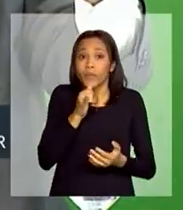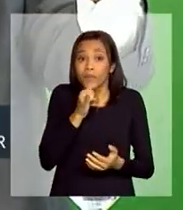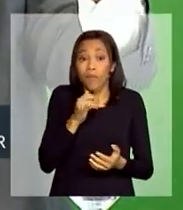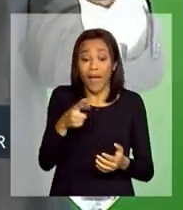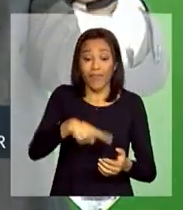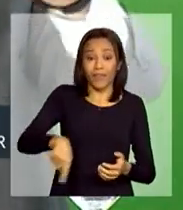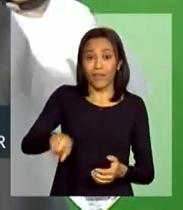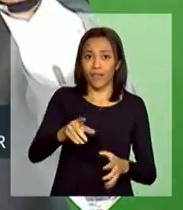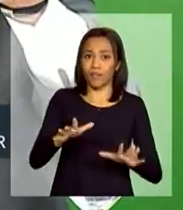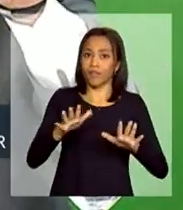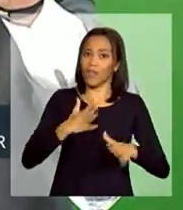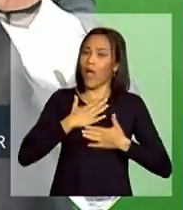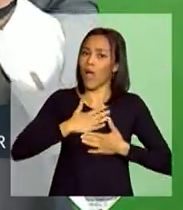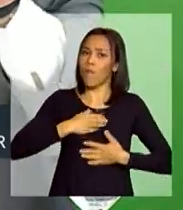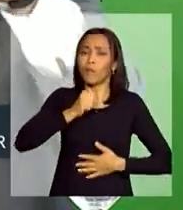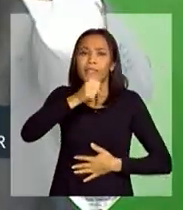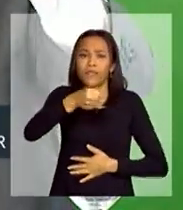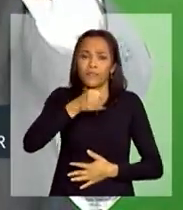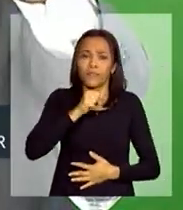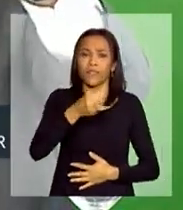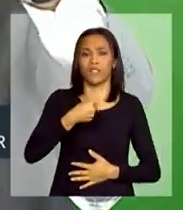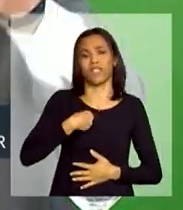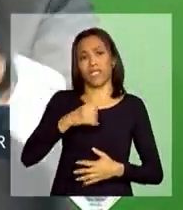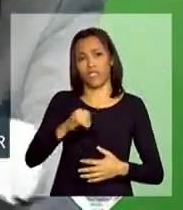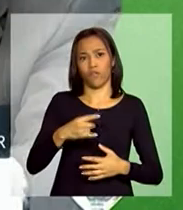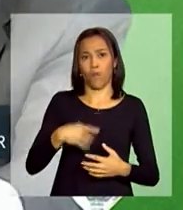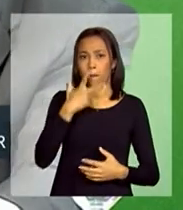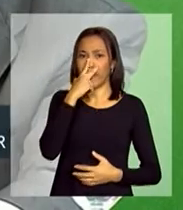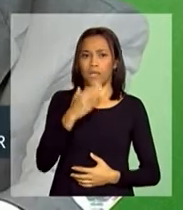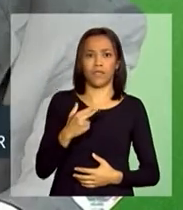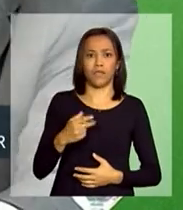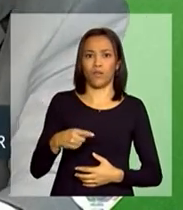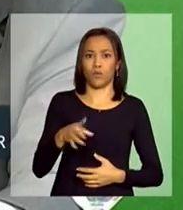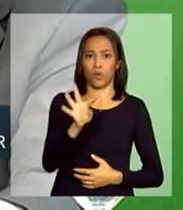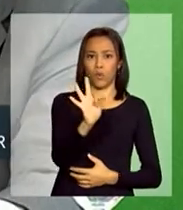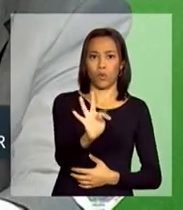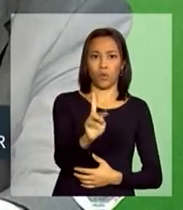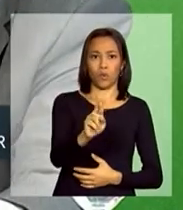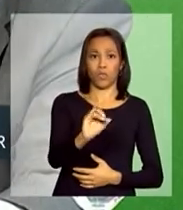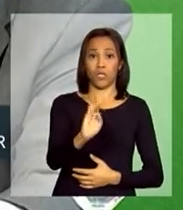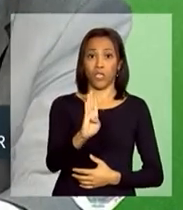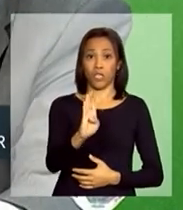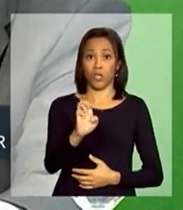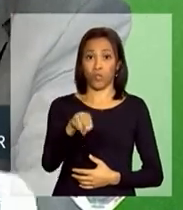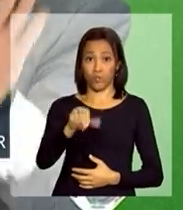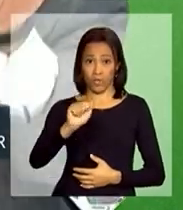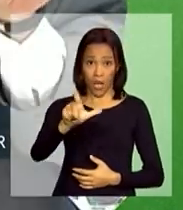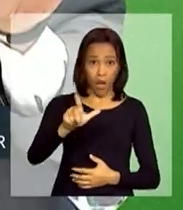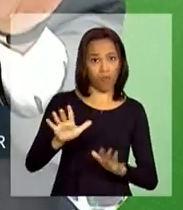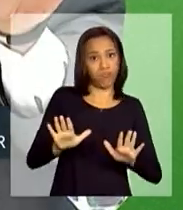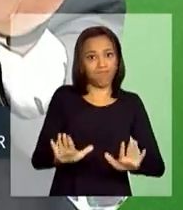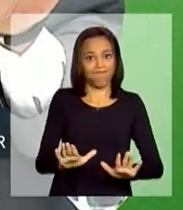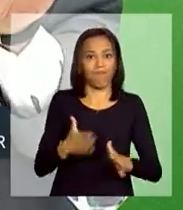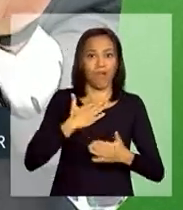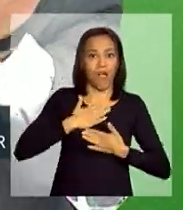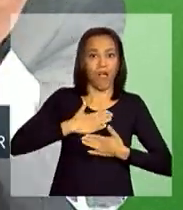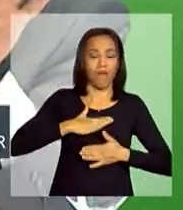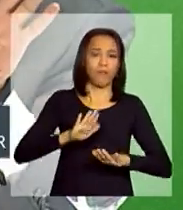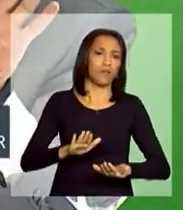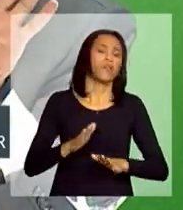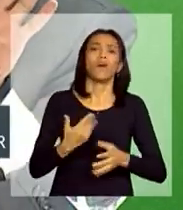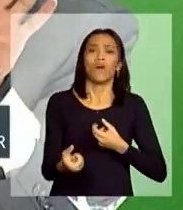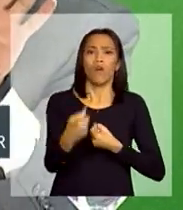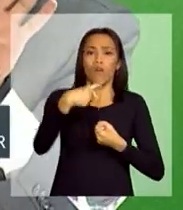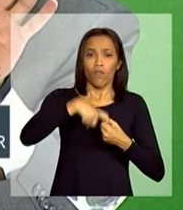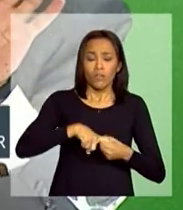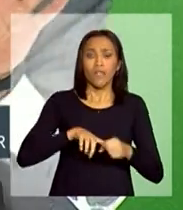Eu acho que isso é uma entrevista porque se for Tribunal do Júlio eu peço eu peço a parte de vocês eu peço que